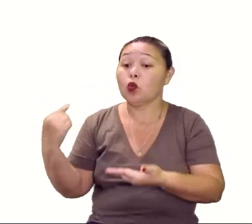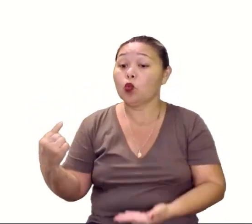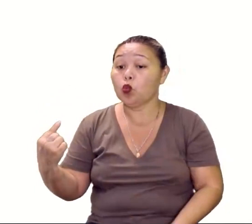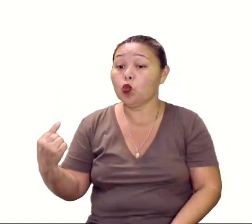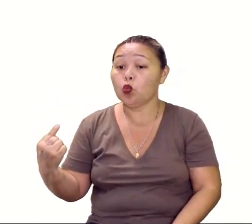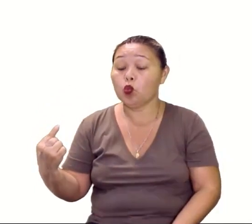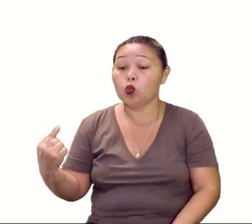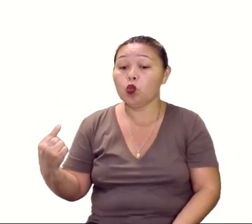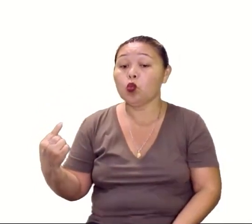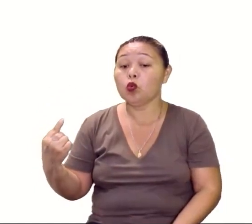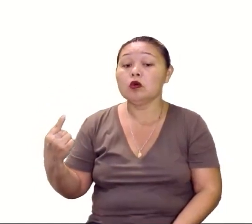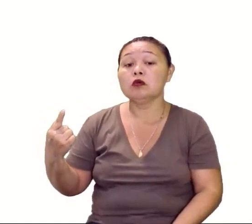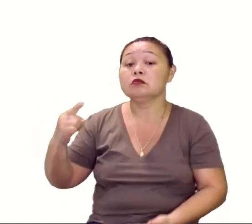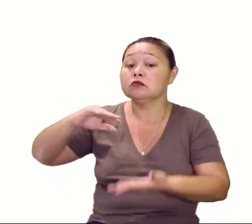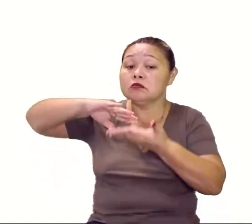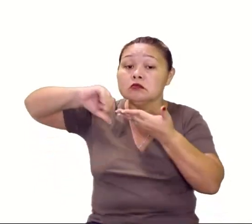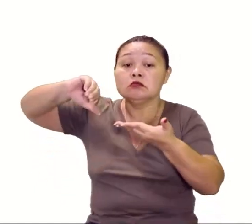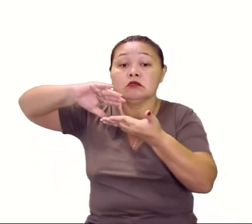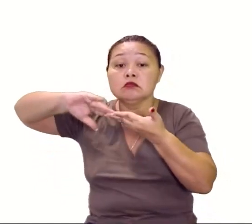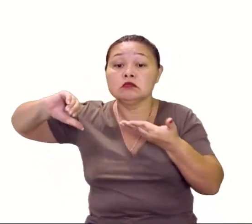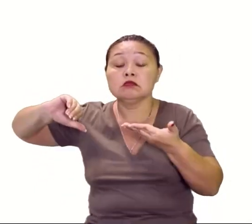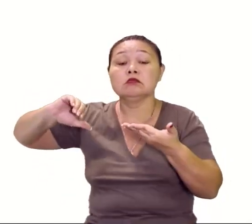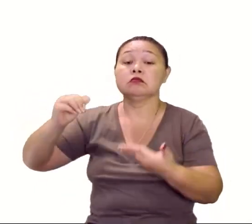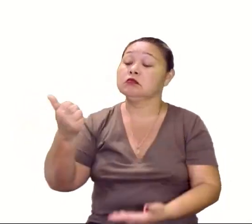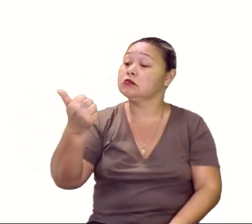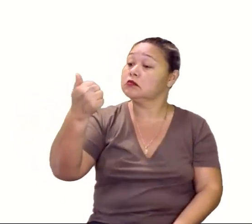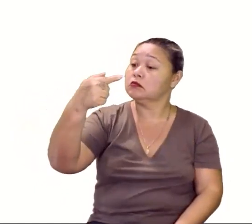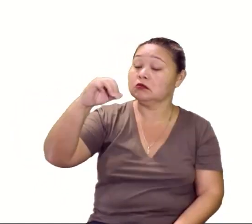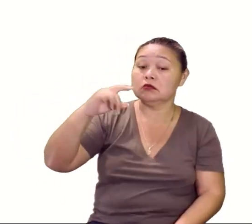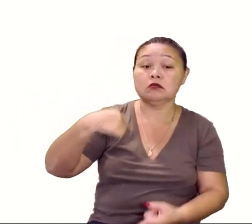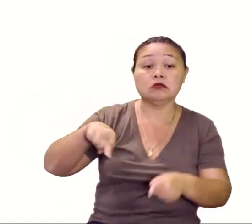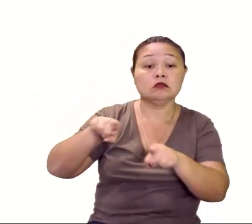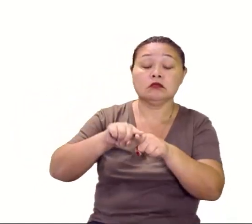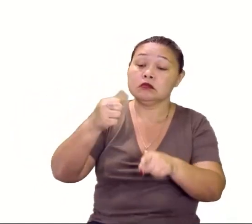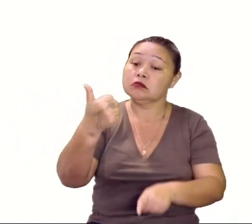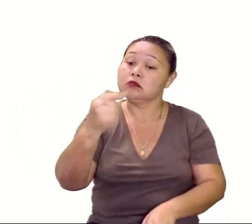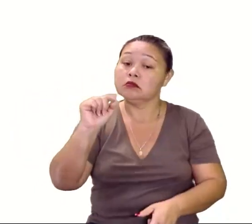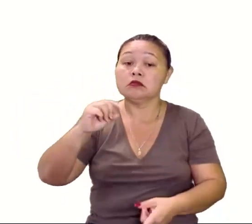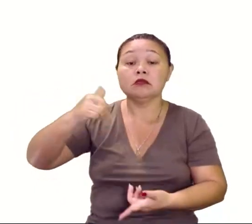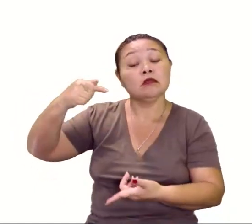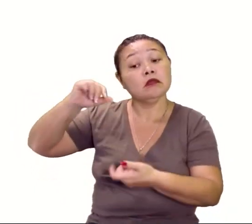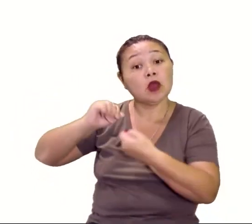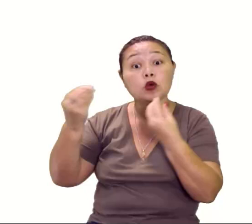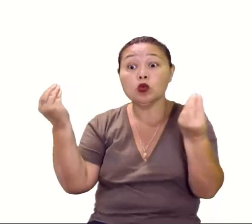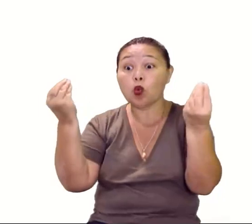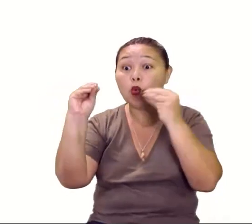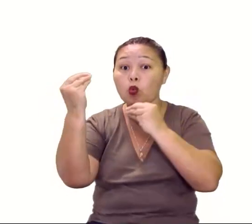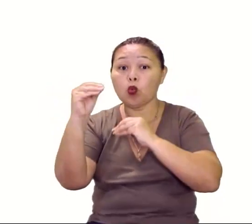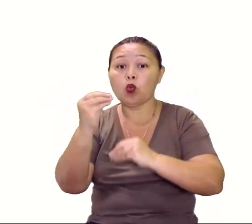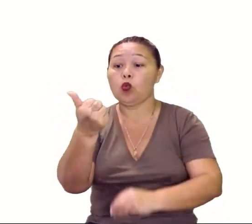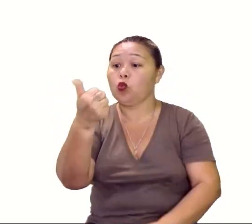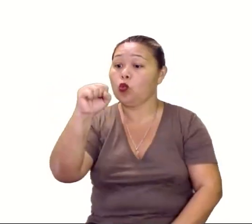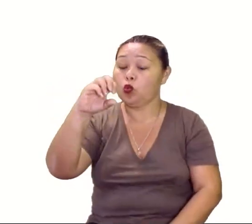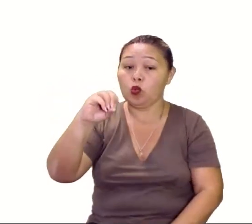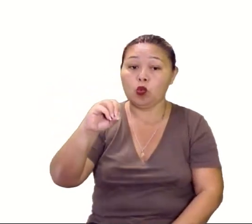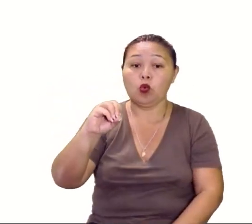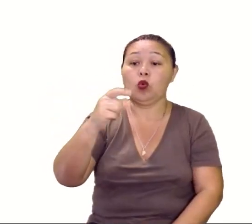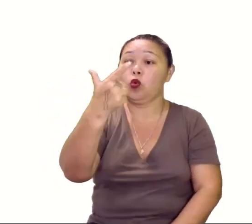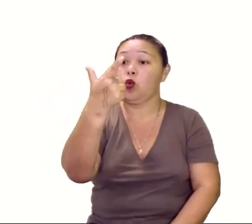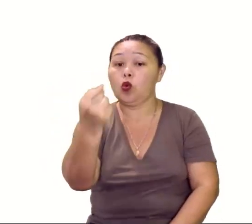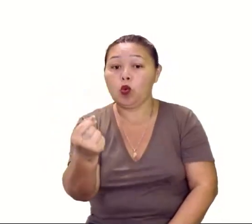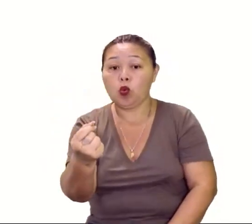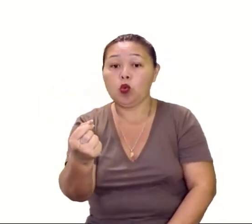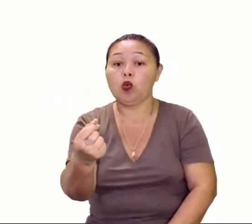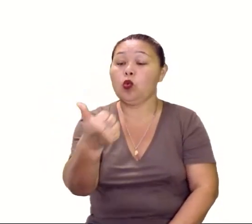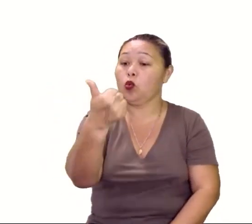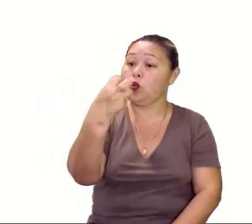de fora esse e esse. Nós vamos trabalhar com aqueles valores que estão lá dentro. O 180, o 20,